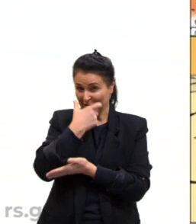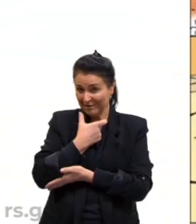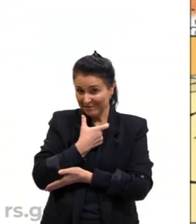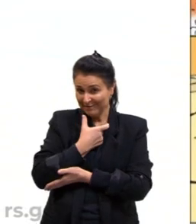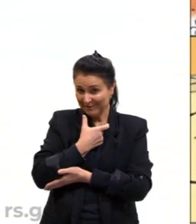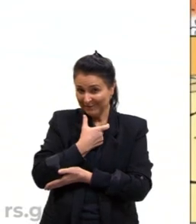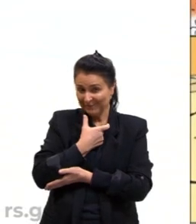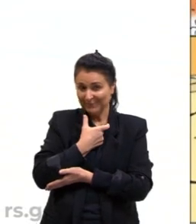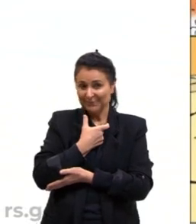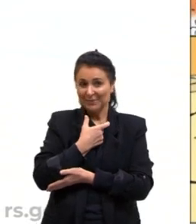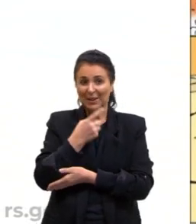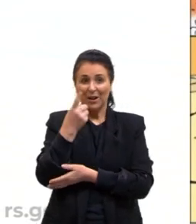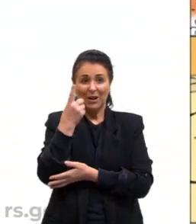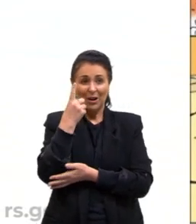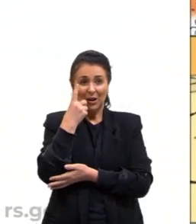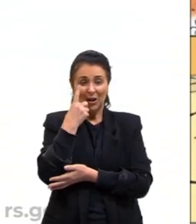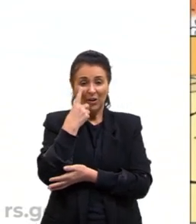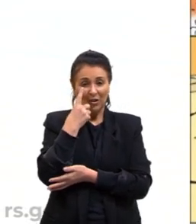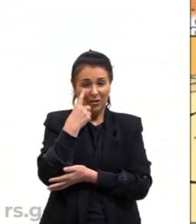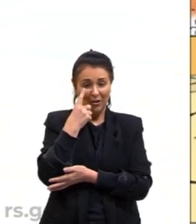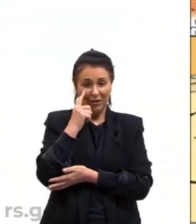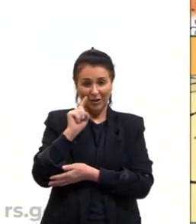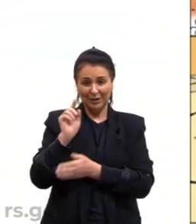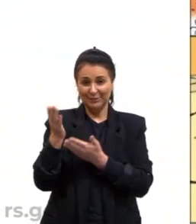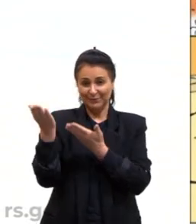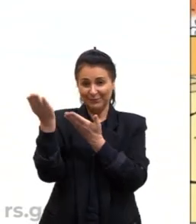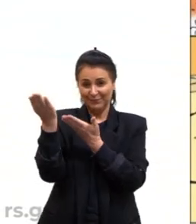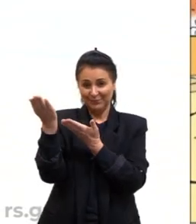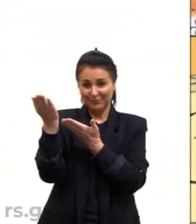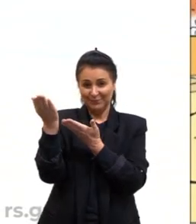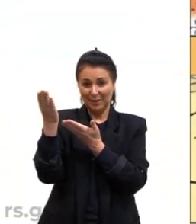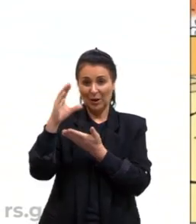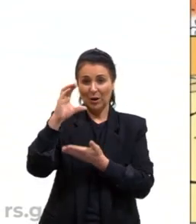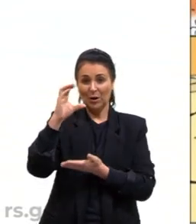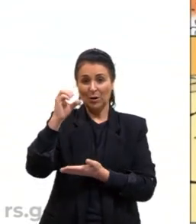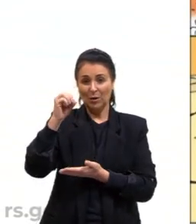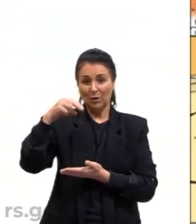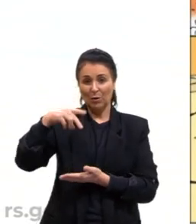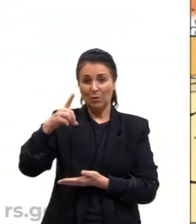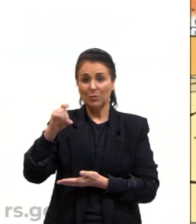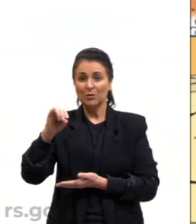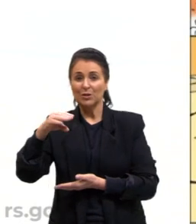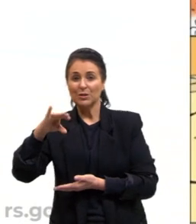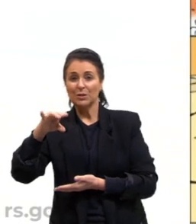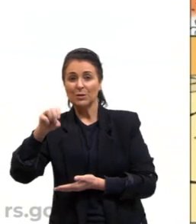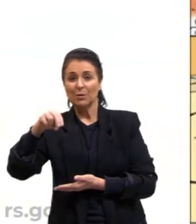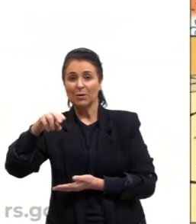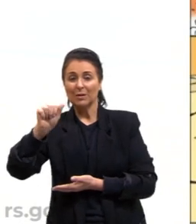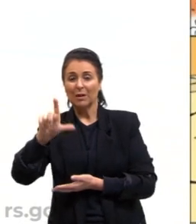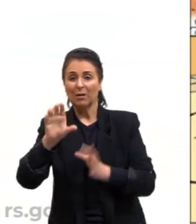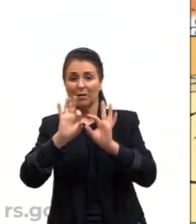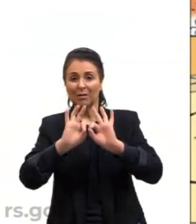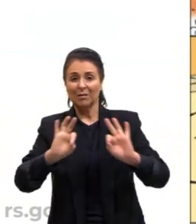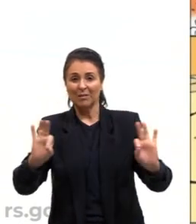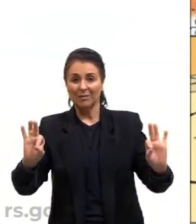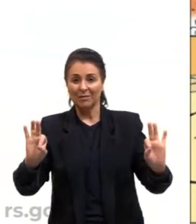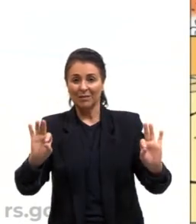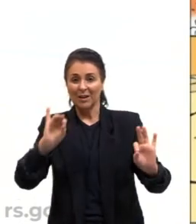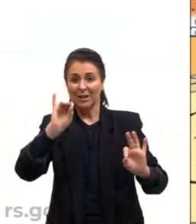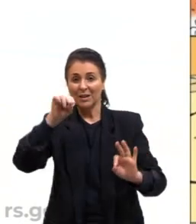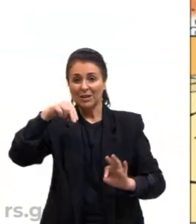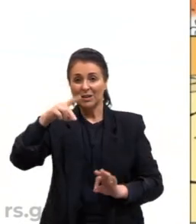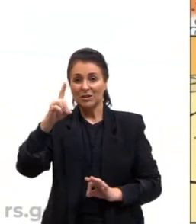E então gente Ó ali ó é o condicional simples simples de indicativo se refere